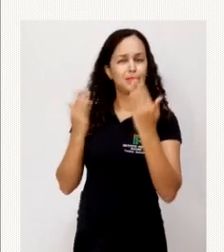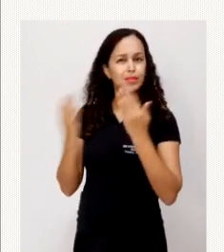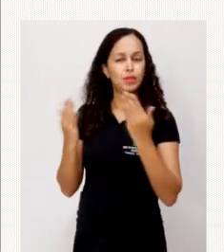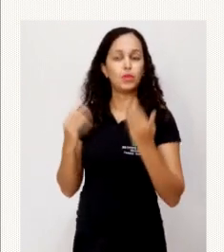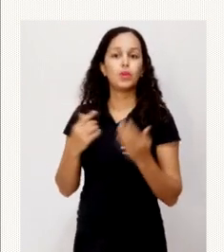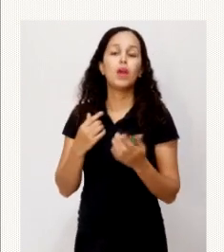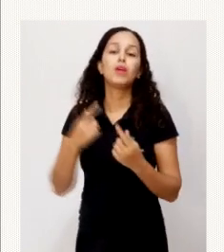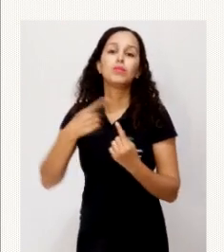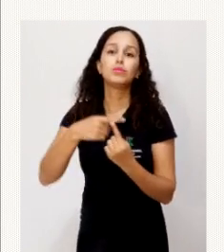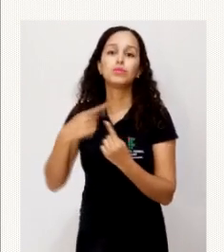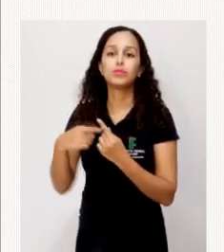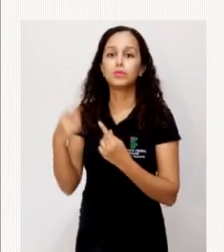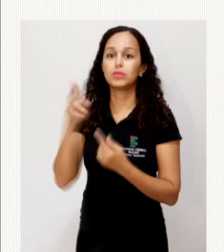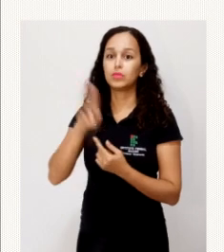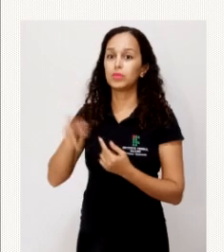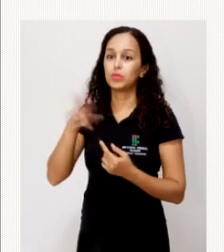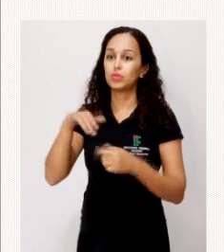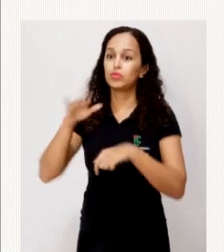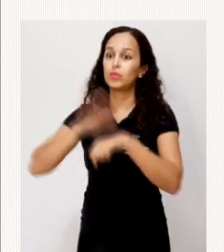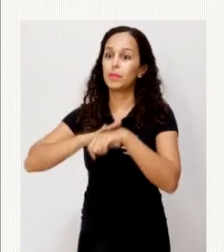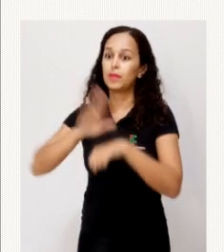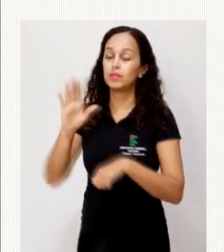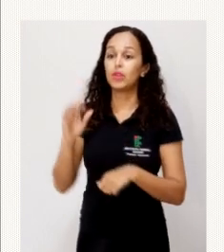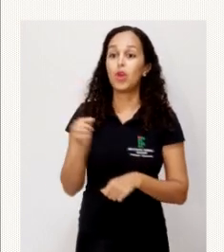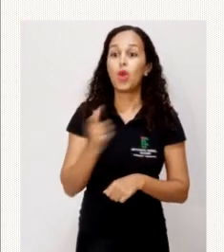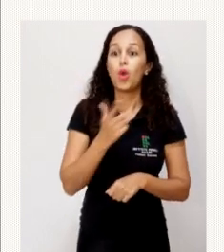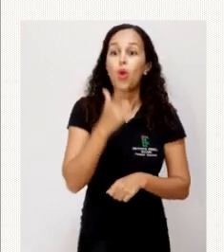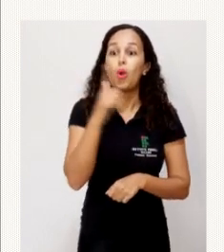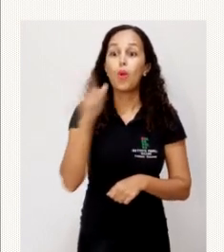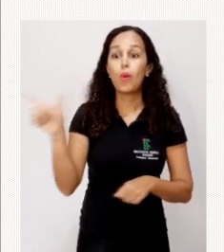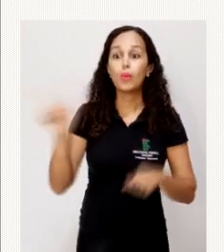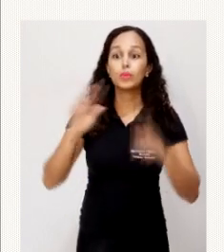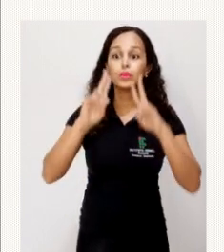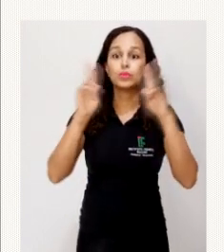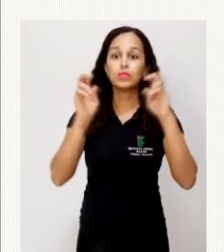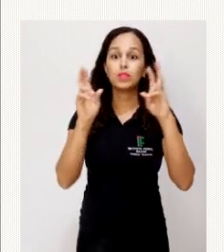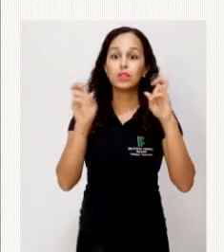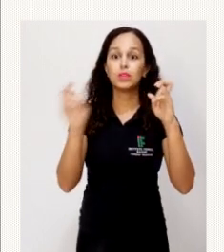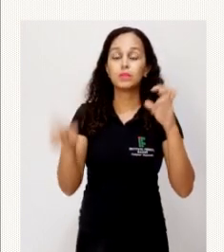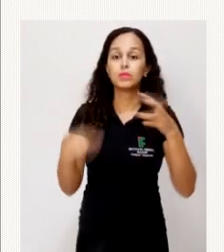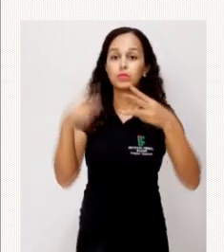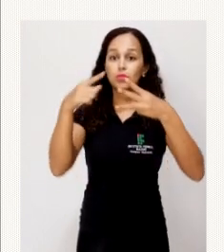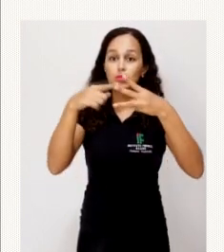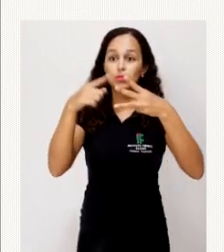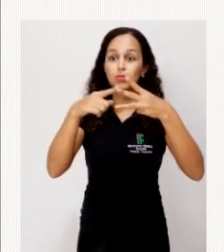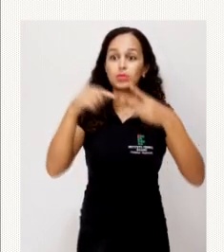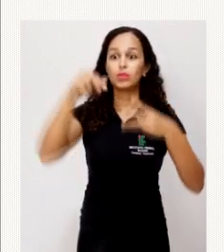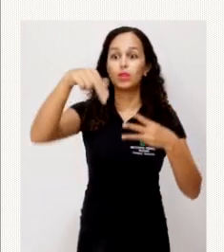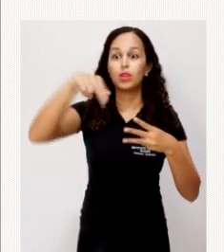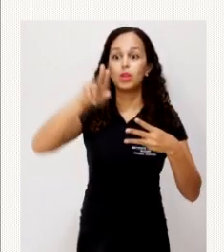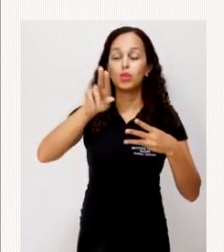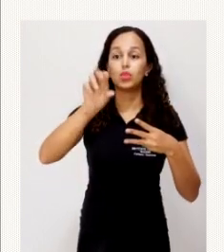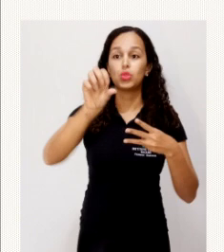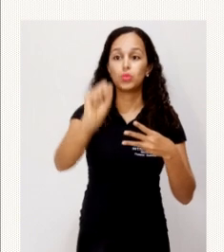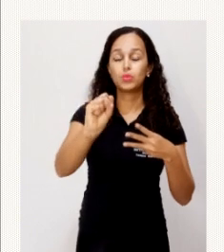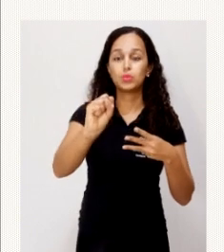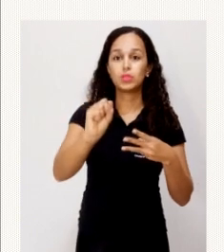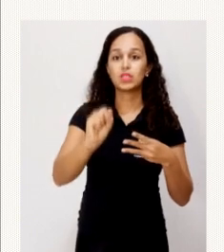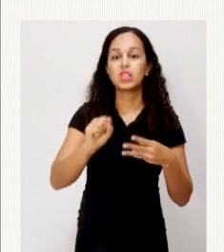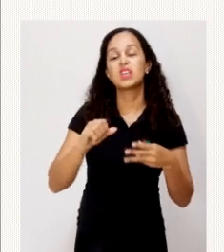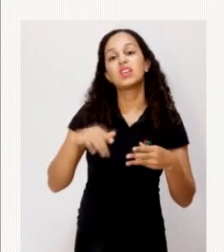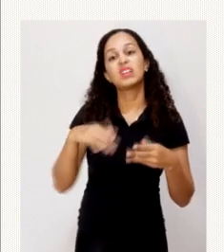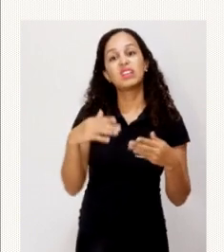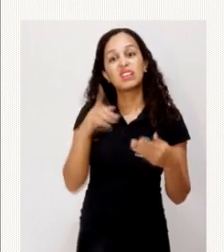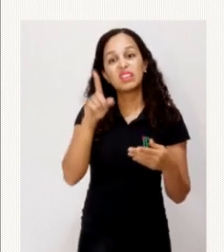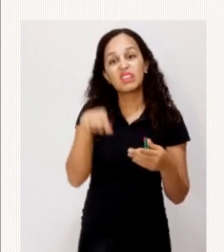as espécies convencionais. O outro termo são as NUs, que são as espécies negligenciadas e